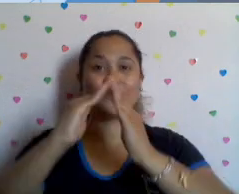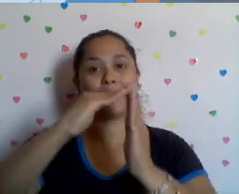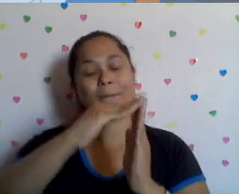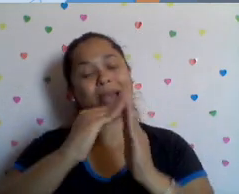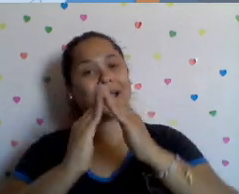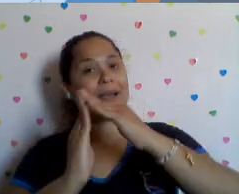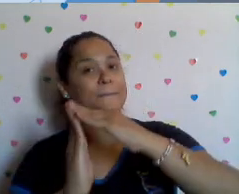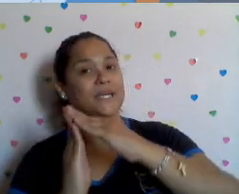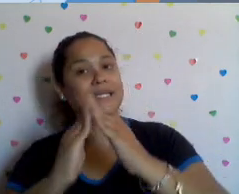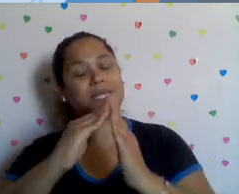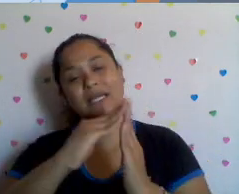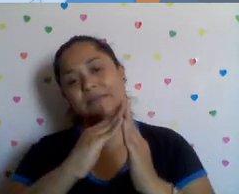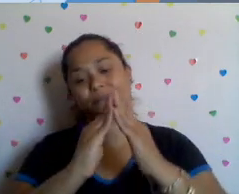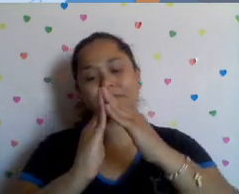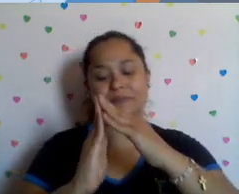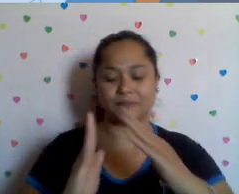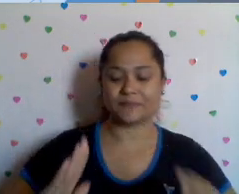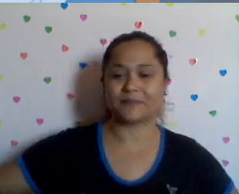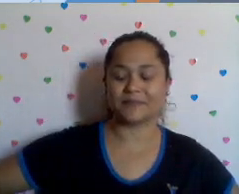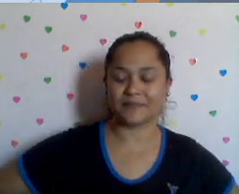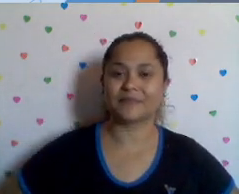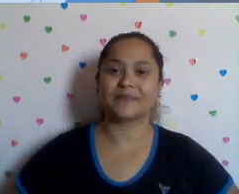de uma cabana.